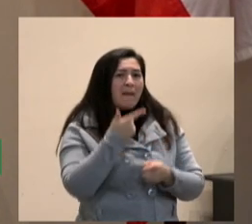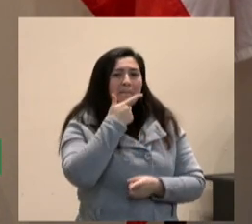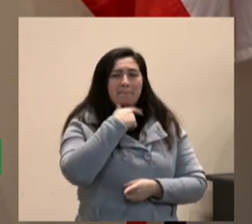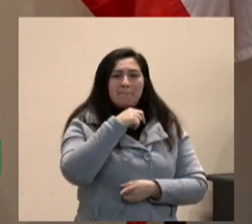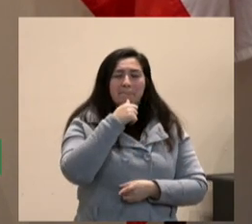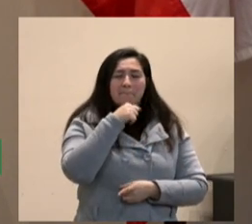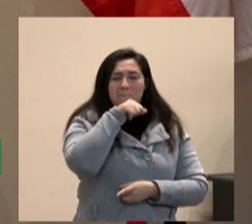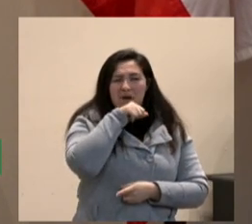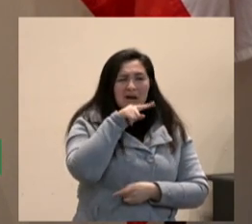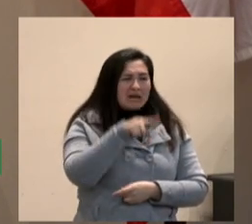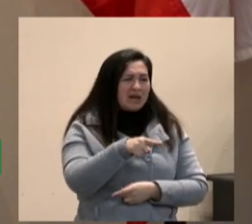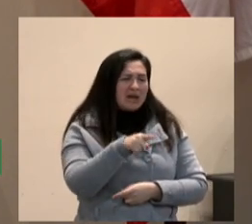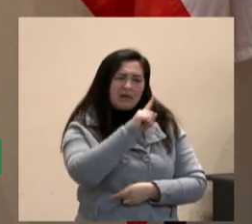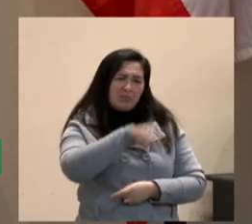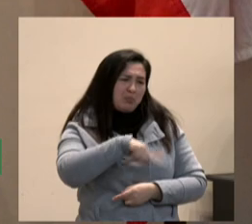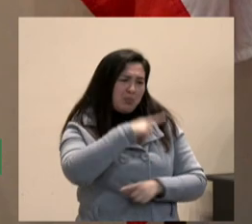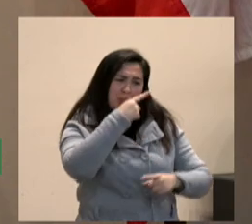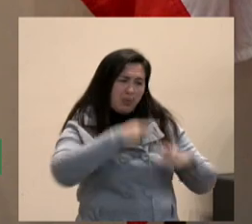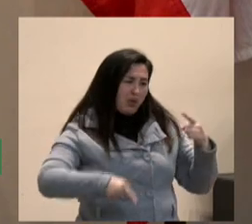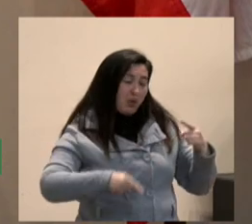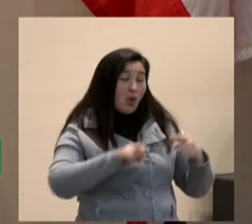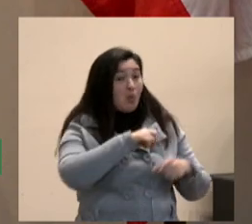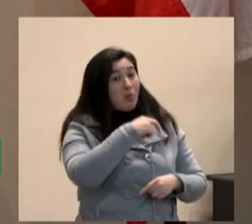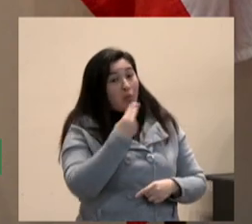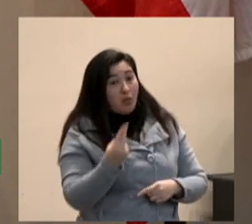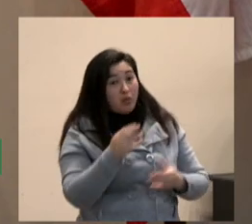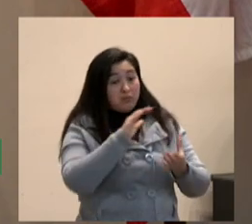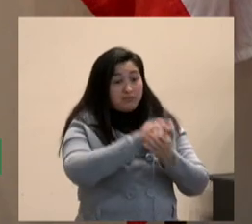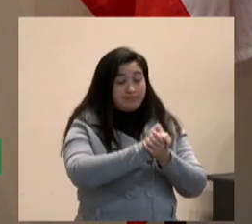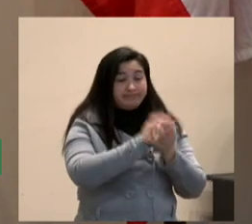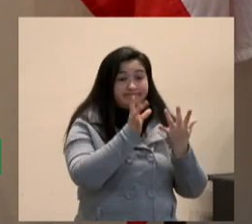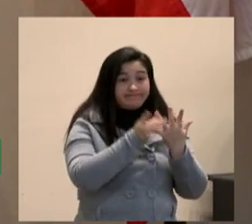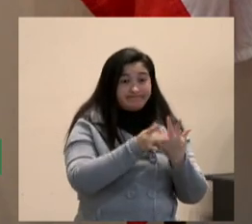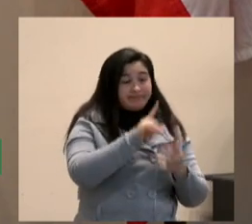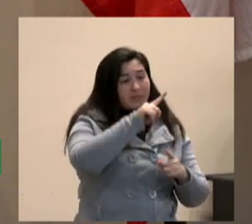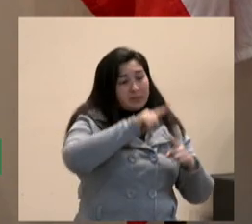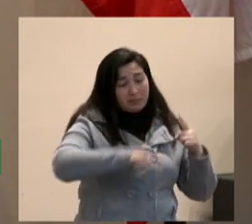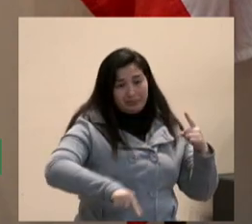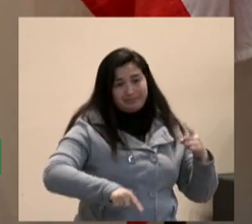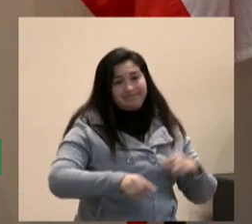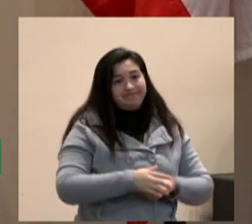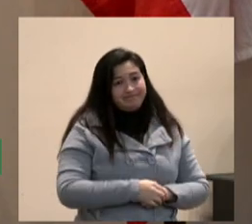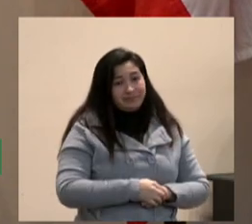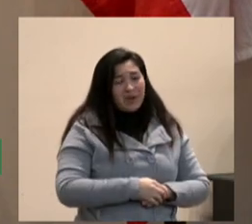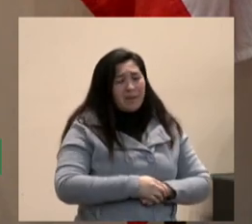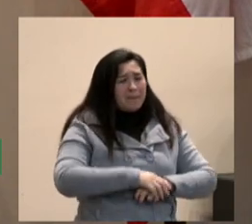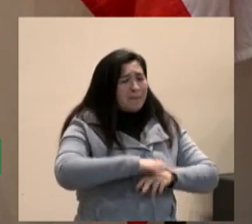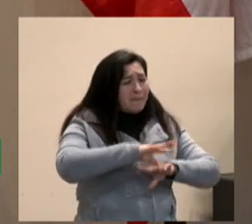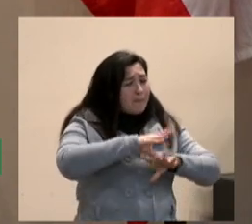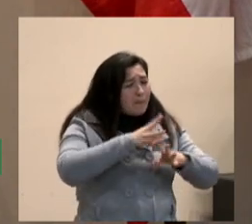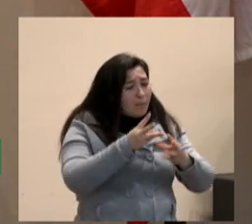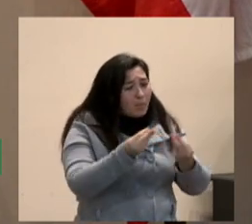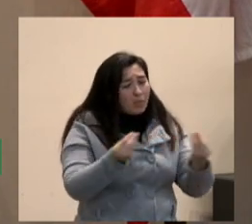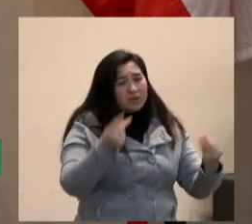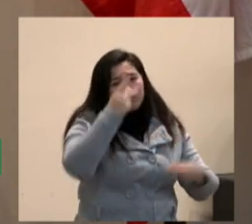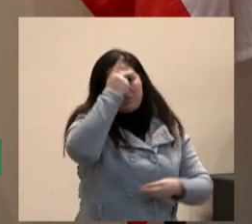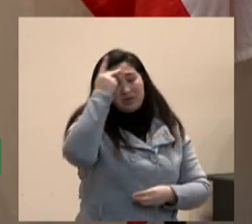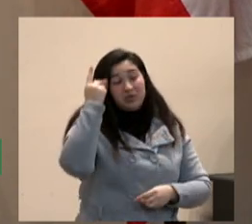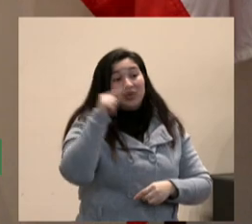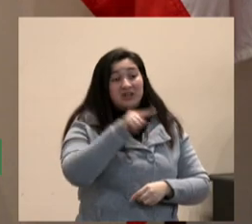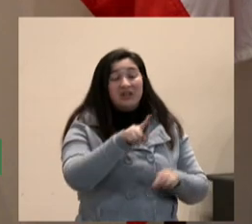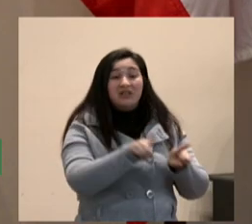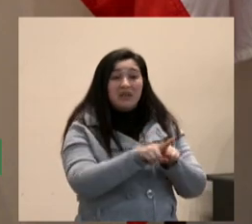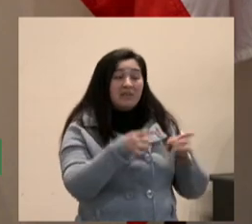deixava. Nós temos milhares de pessoas que não concluíram a educação básica porque foram trabalhar para ajudar a